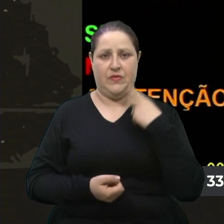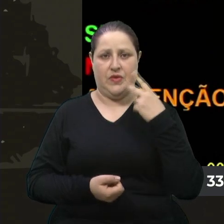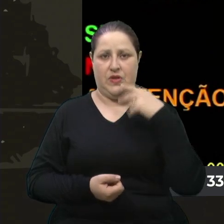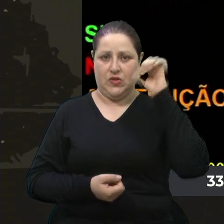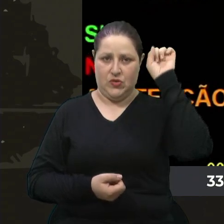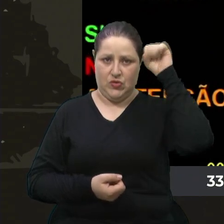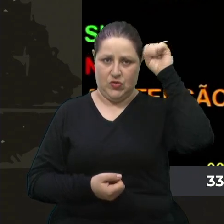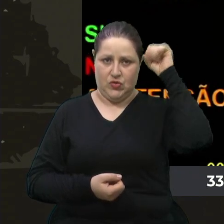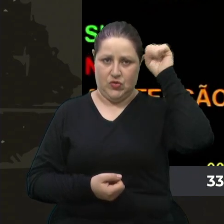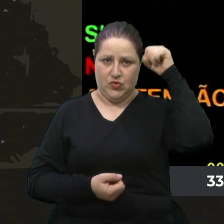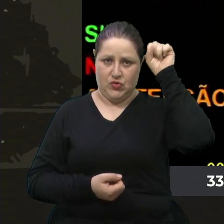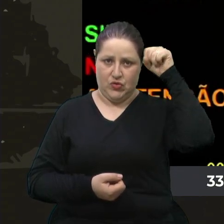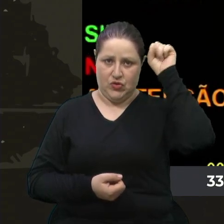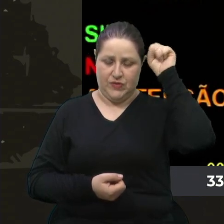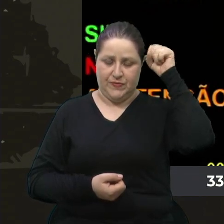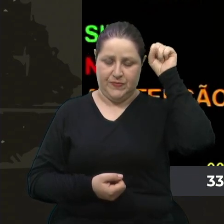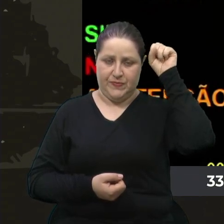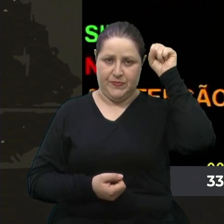vota?